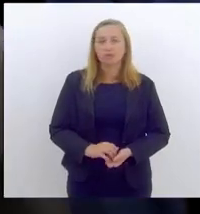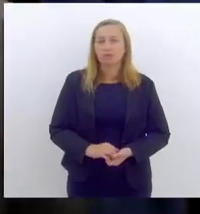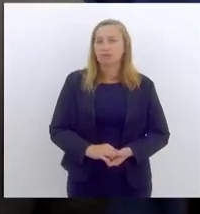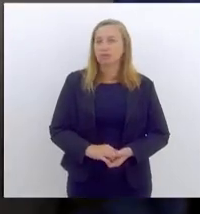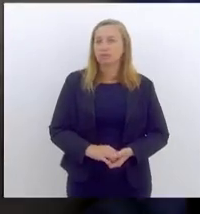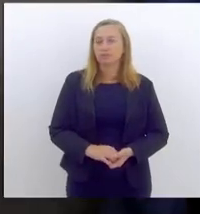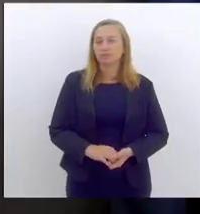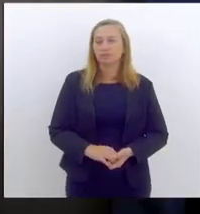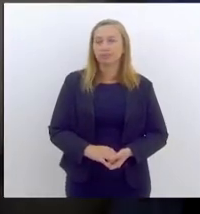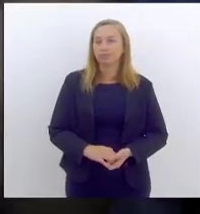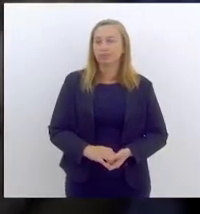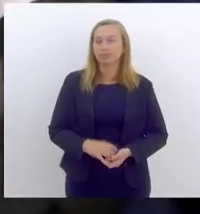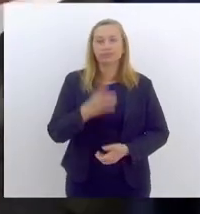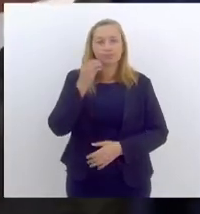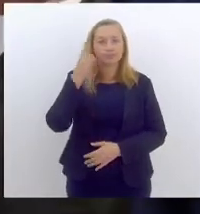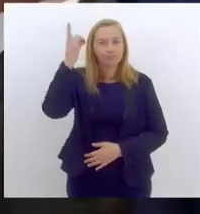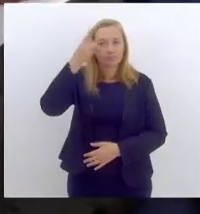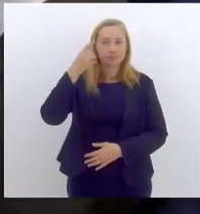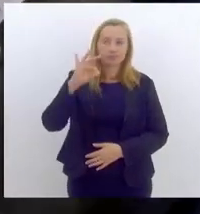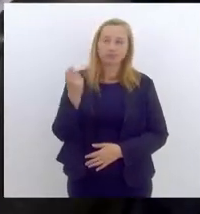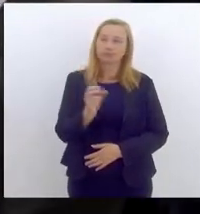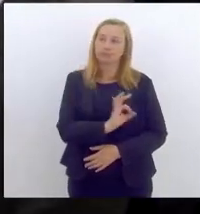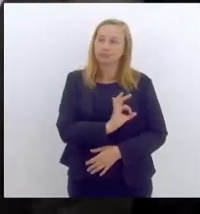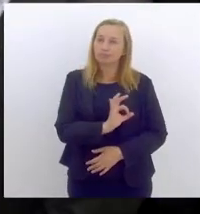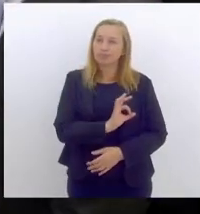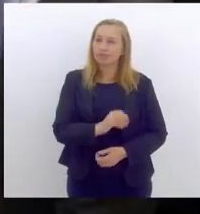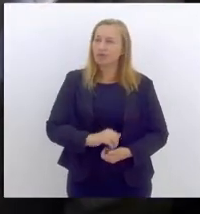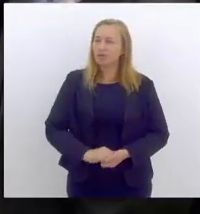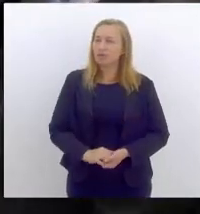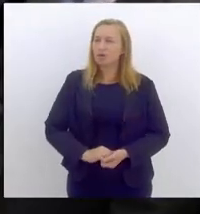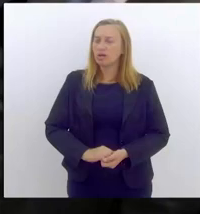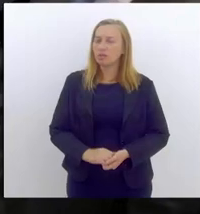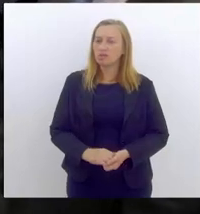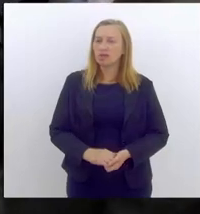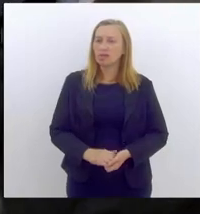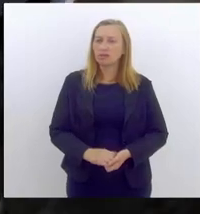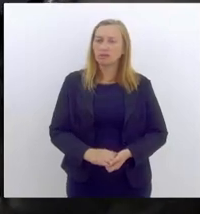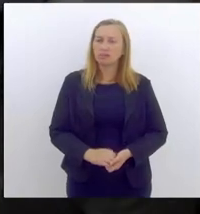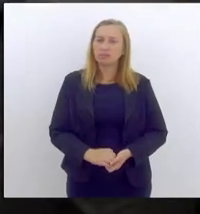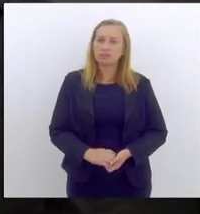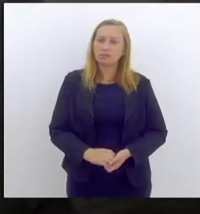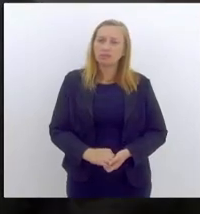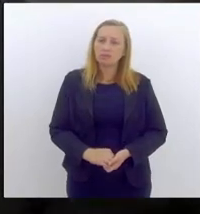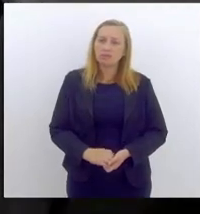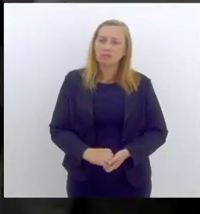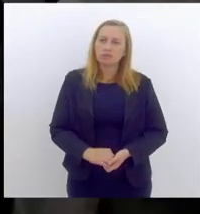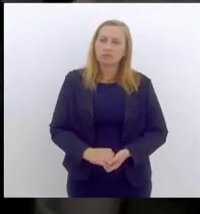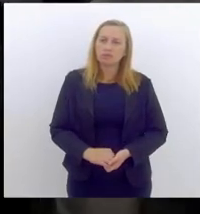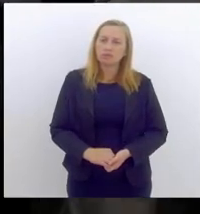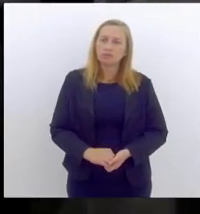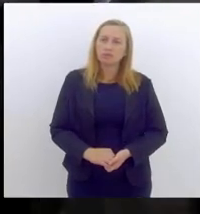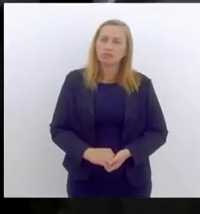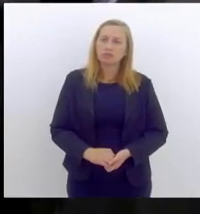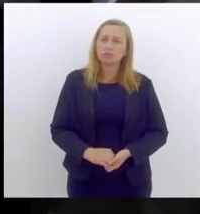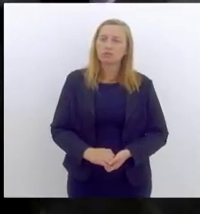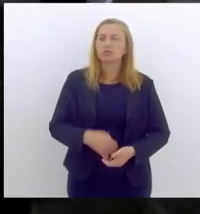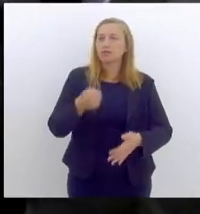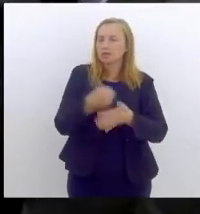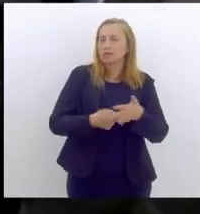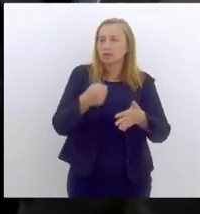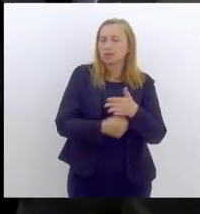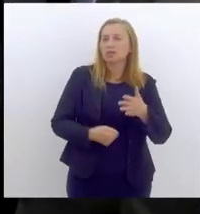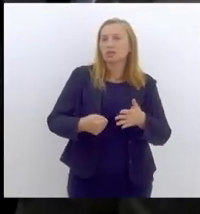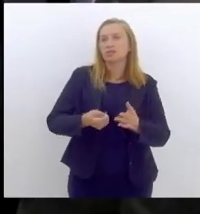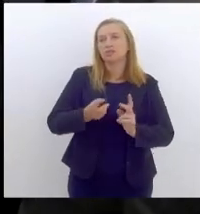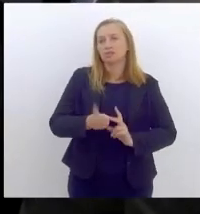Deputada Marta Rocha, deputado Carlos Mink, deputada Tia Ju e todos os meus colegas. A gente se reelegeu para seguir lutando aqui nesse